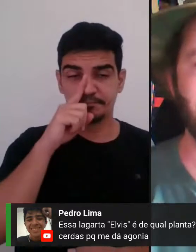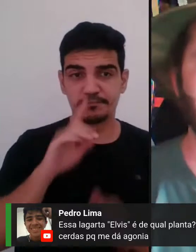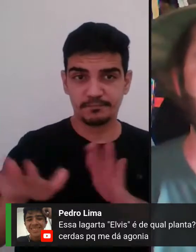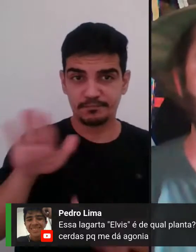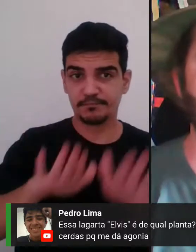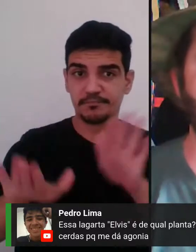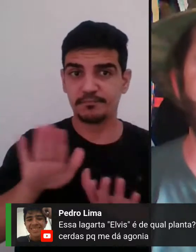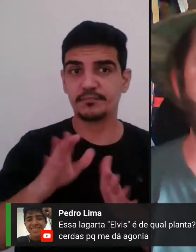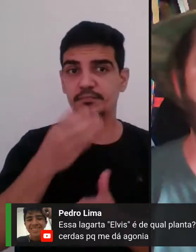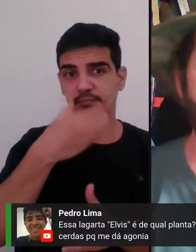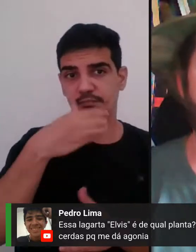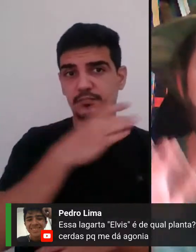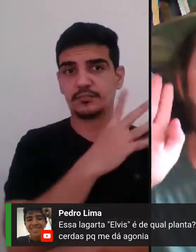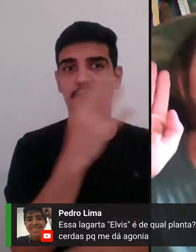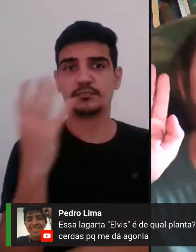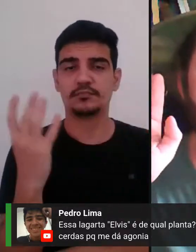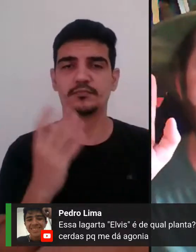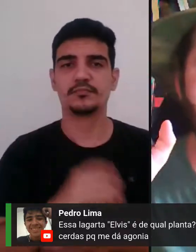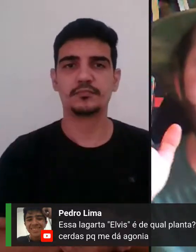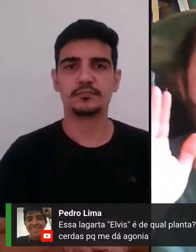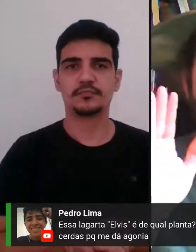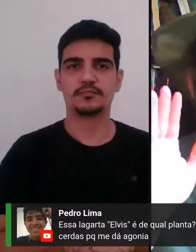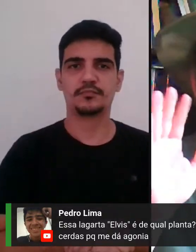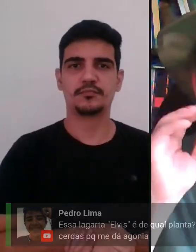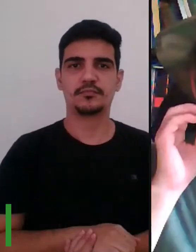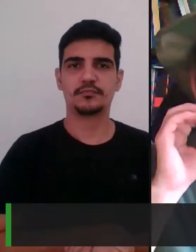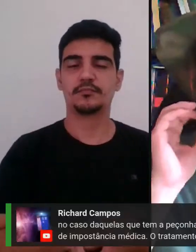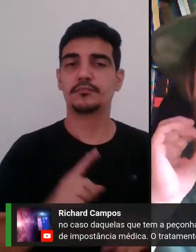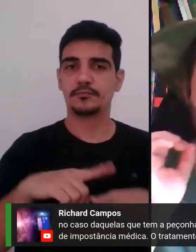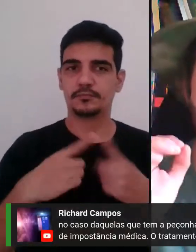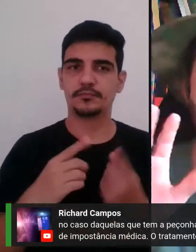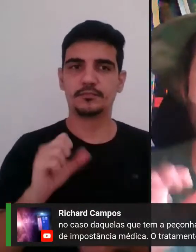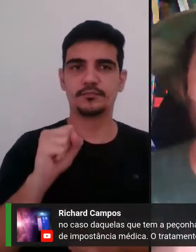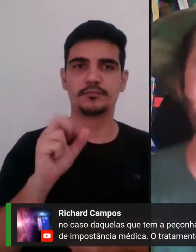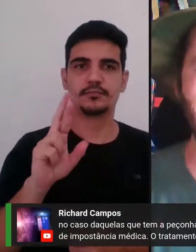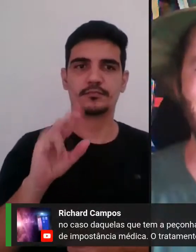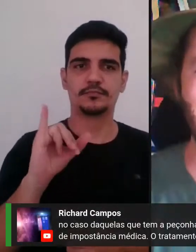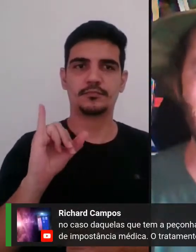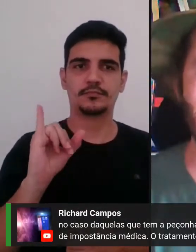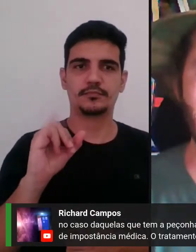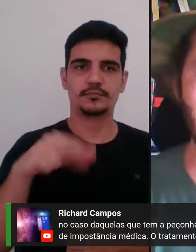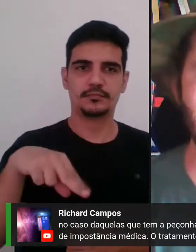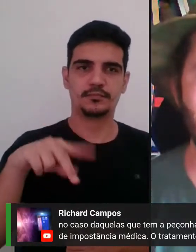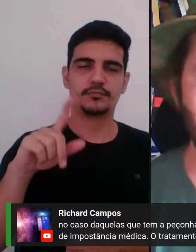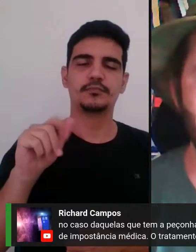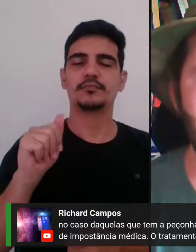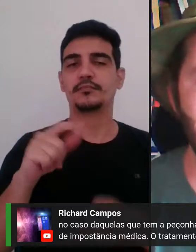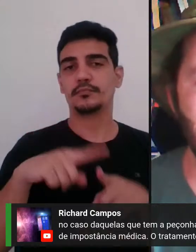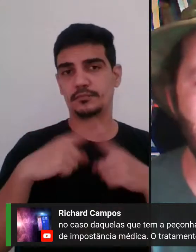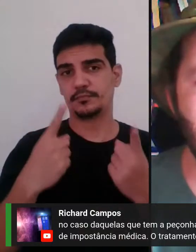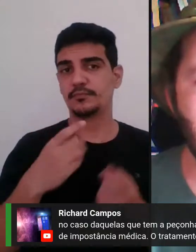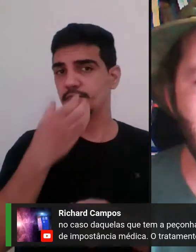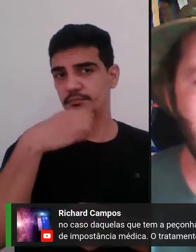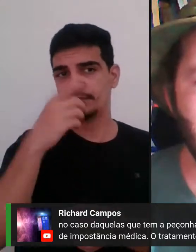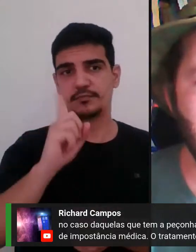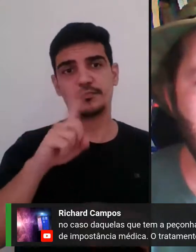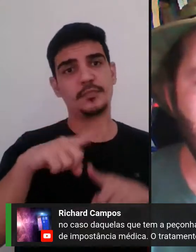frutíferas. Como é que a seringa não é árvore frutífera, né? Mas... pode ter também ali a lagarta.